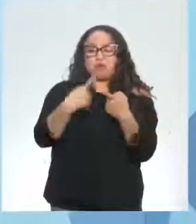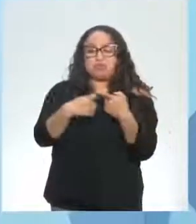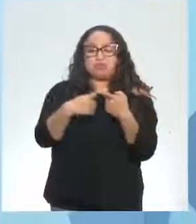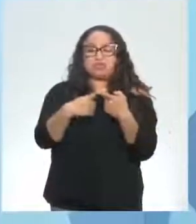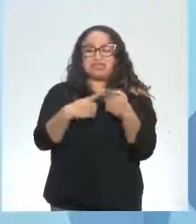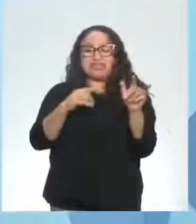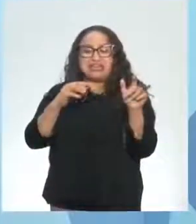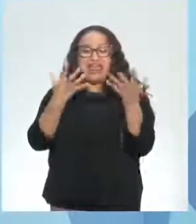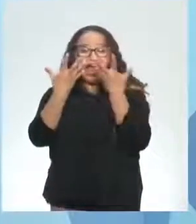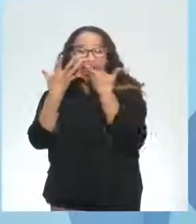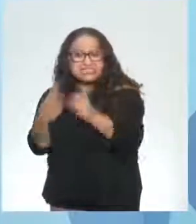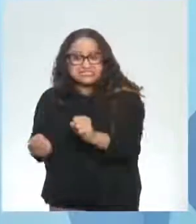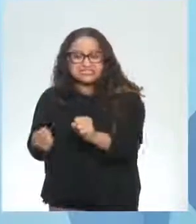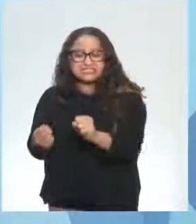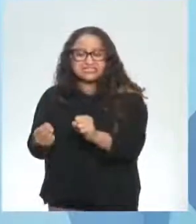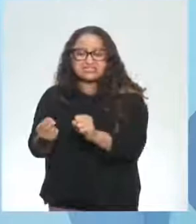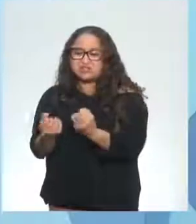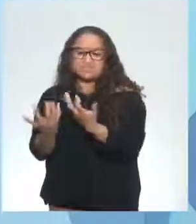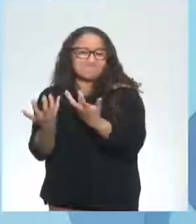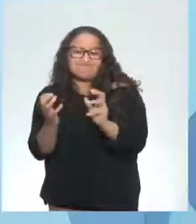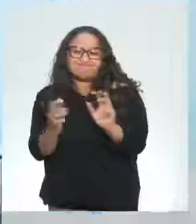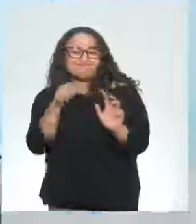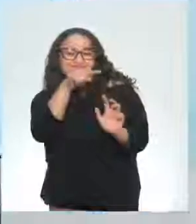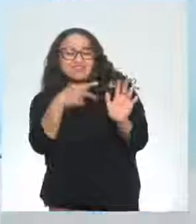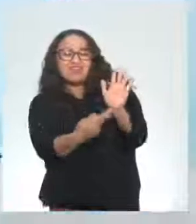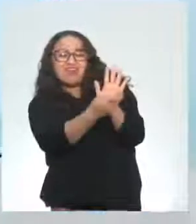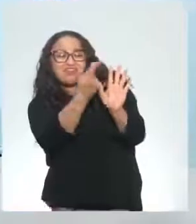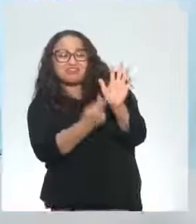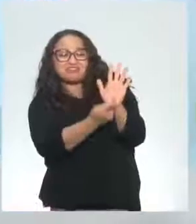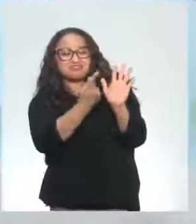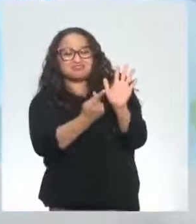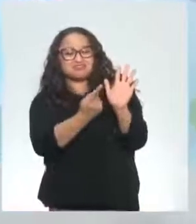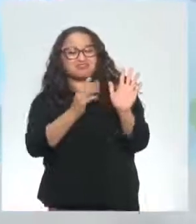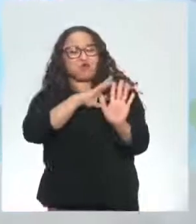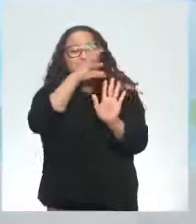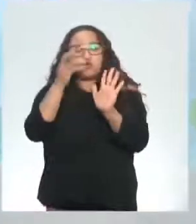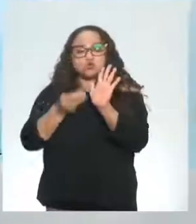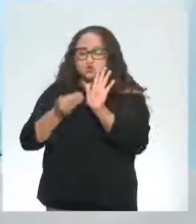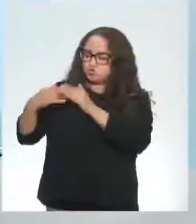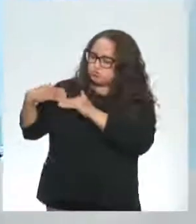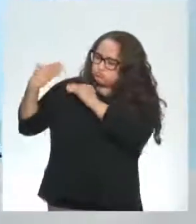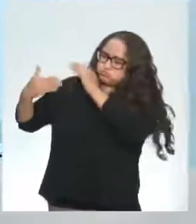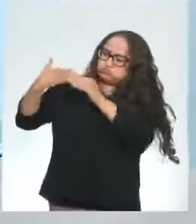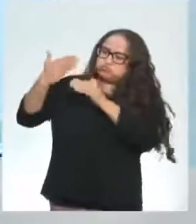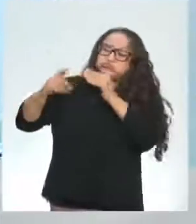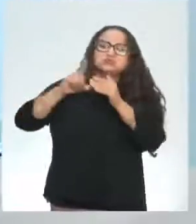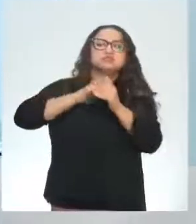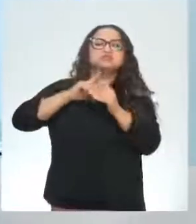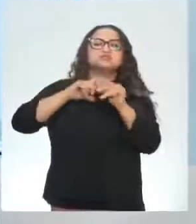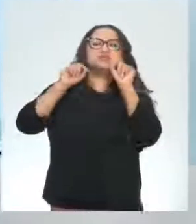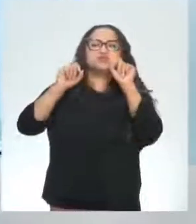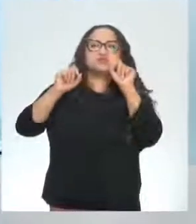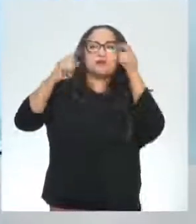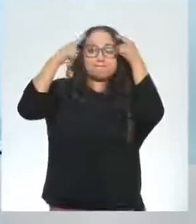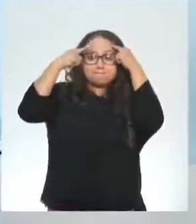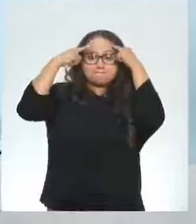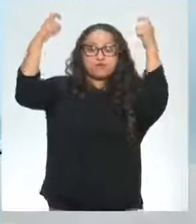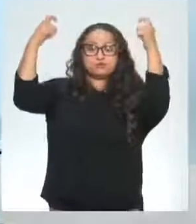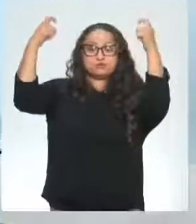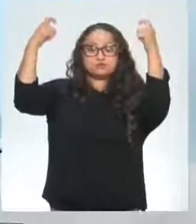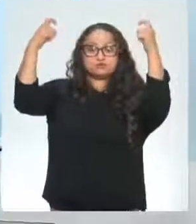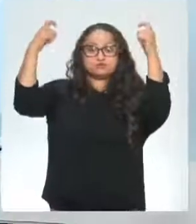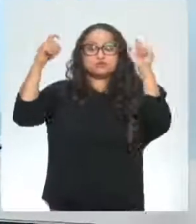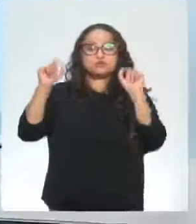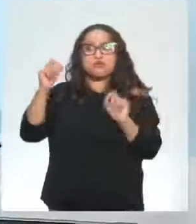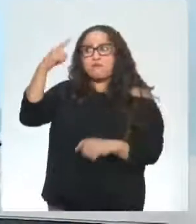menor por parte do público. Certo? Então, gente, todo o processo de criação ele começa por meio de um insight. Ou seja, né, o artista